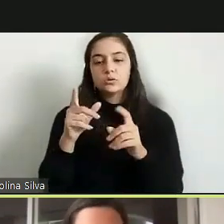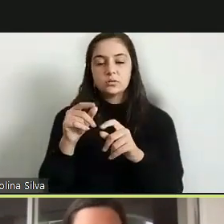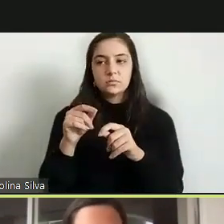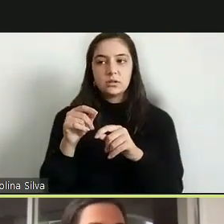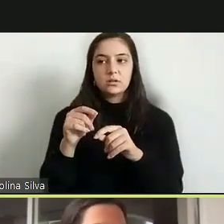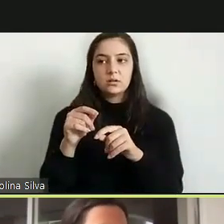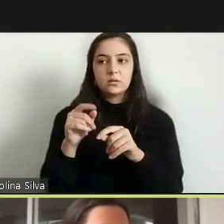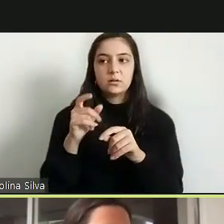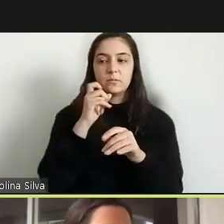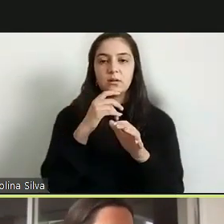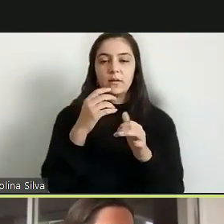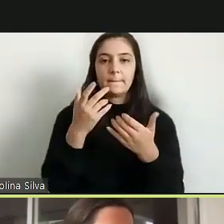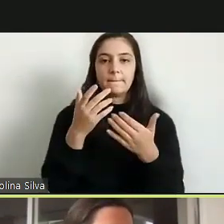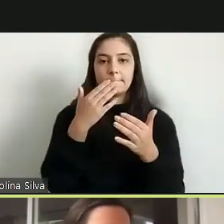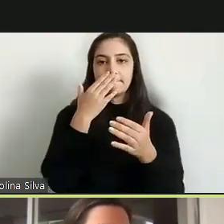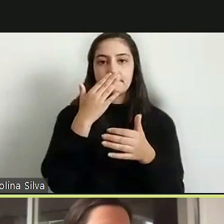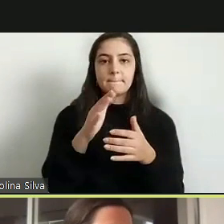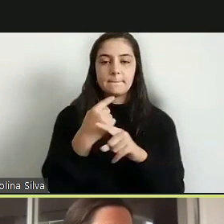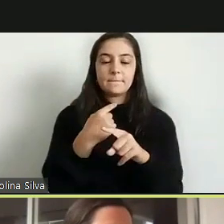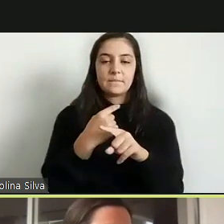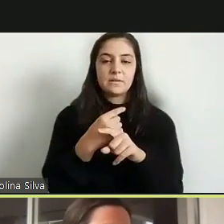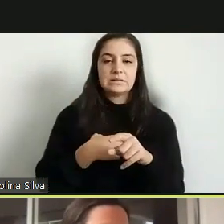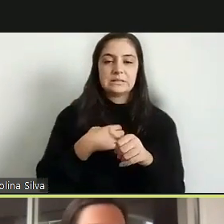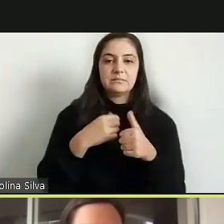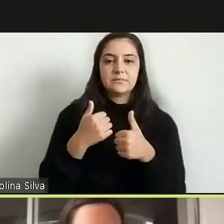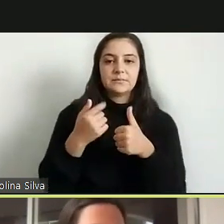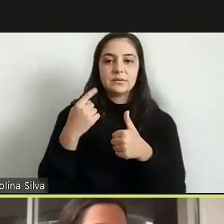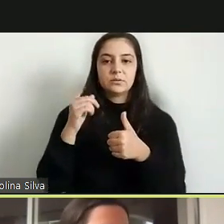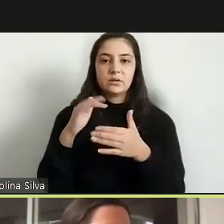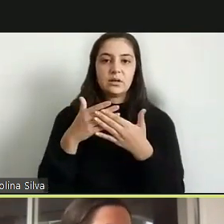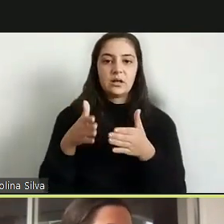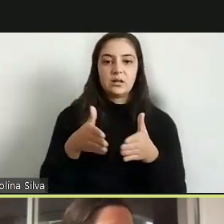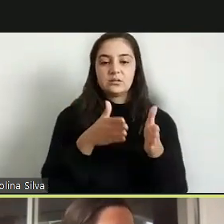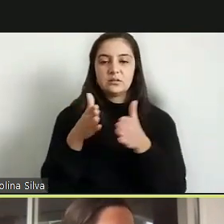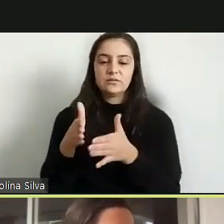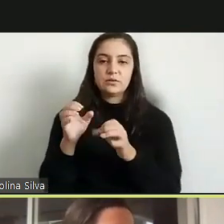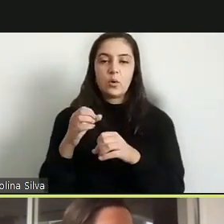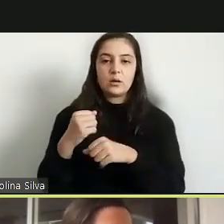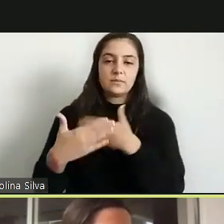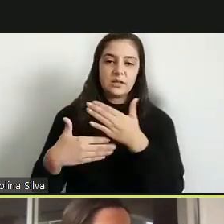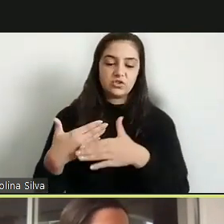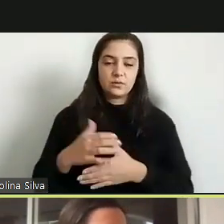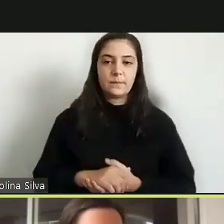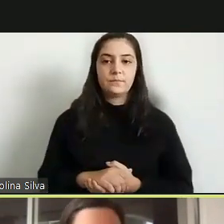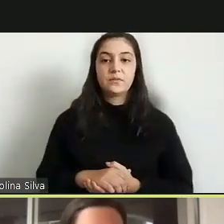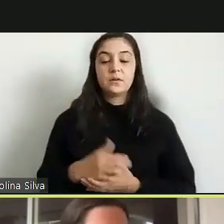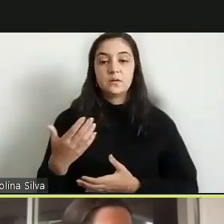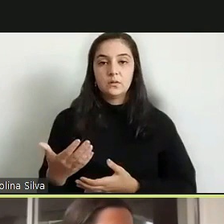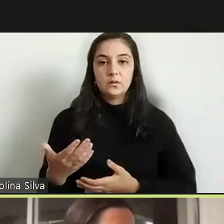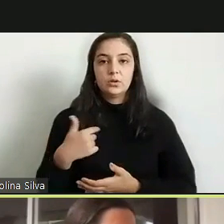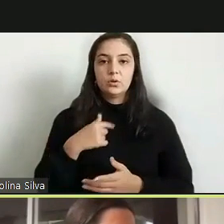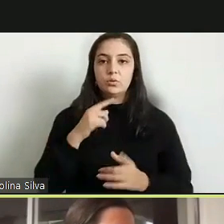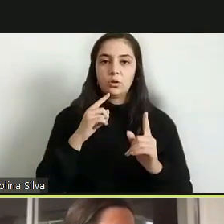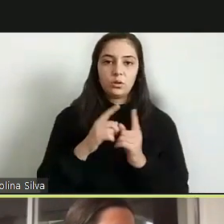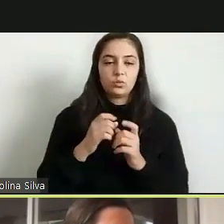pela confrontação com coisas que nos deixam desconfortáveis e que não nos deixam outra alternativa senão agir. Pronto, tenho aqui um resumo do